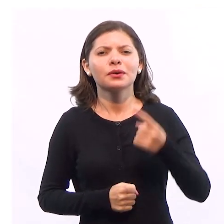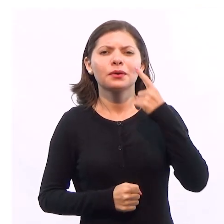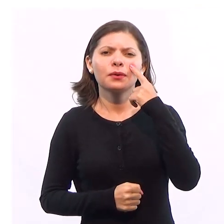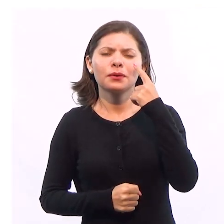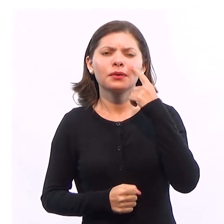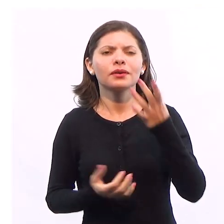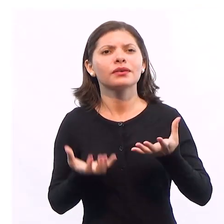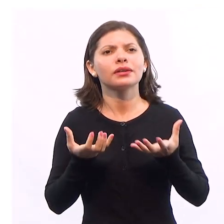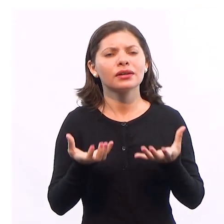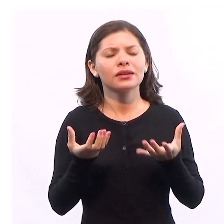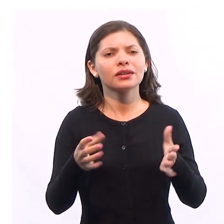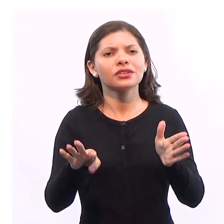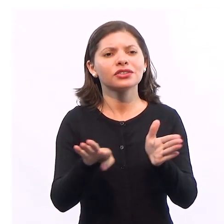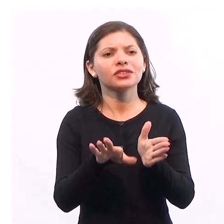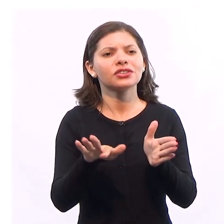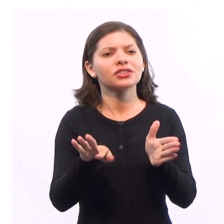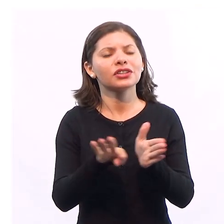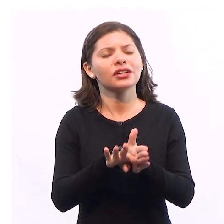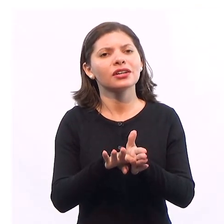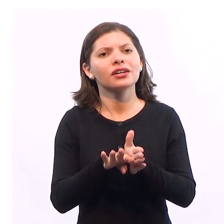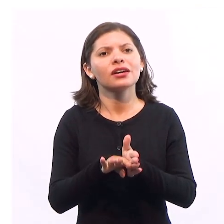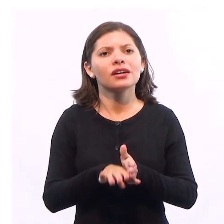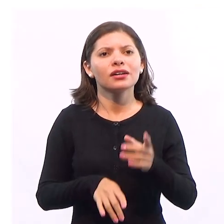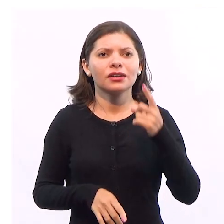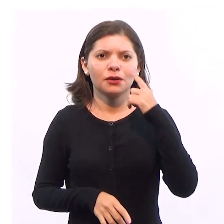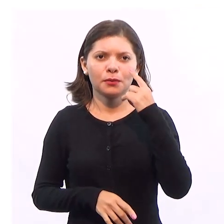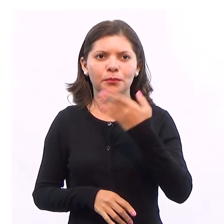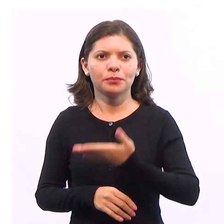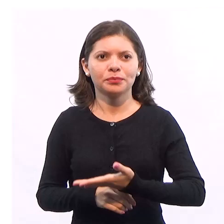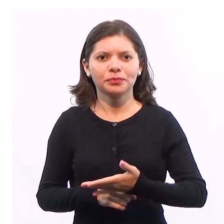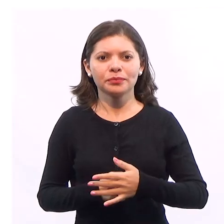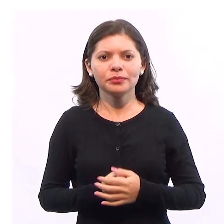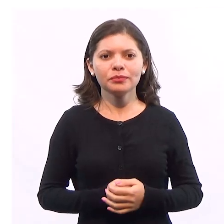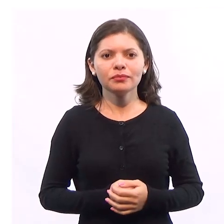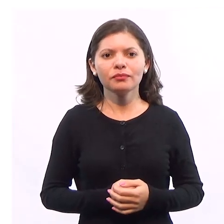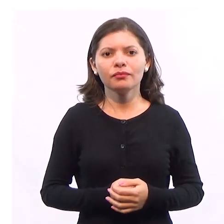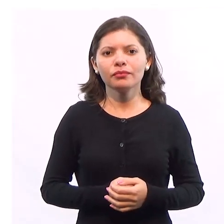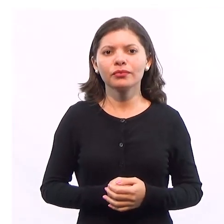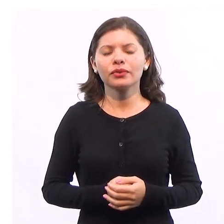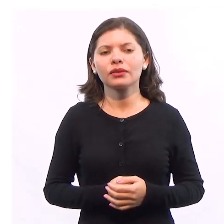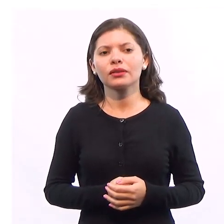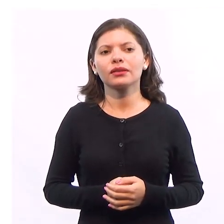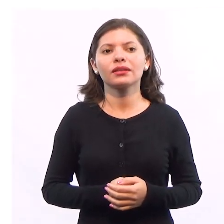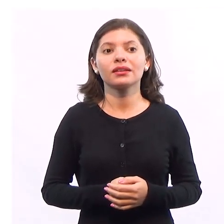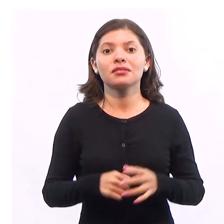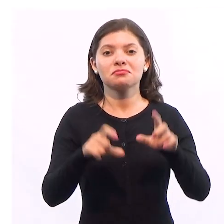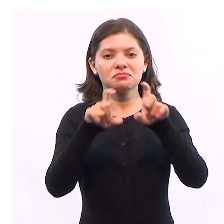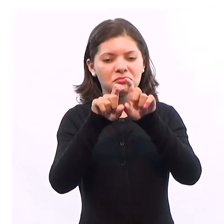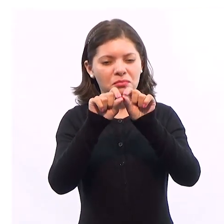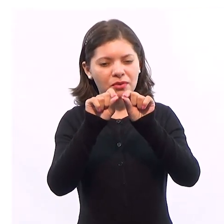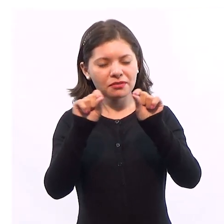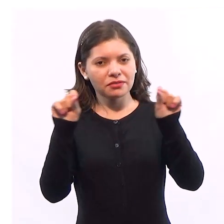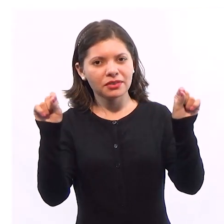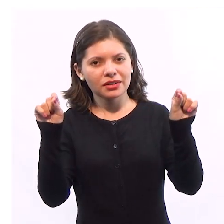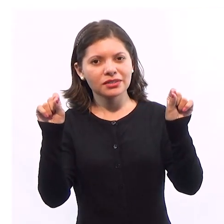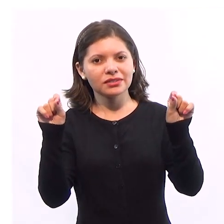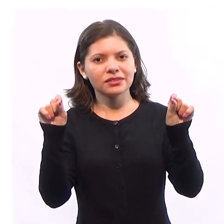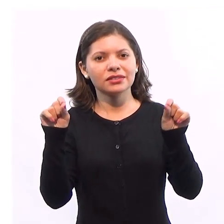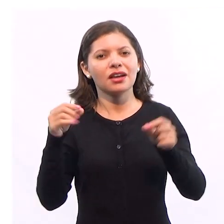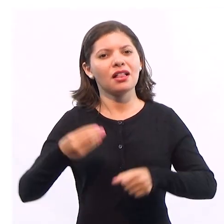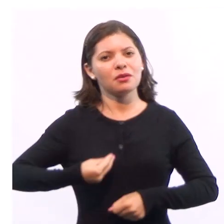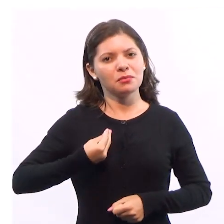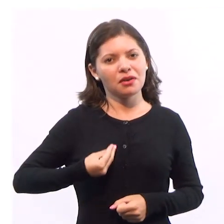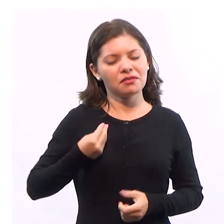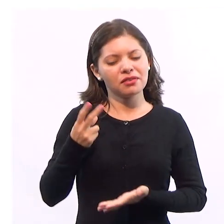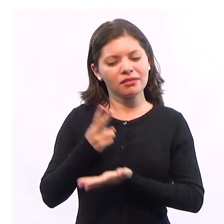vez mais. E ainda, olha só, era onde eu queria chegar com vocês, ó. O Heráclito de Éfeso, né, ó,